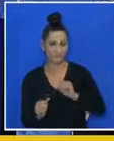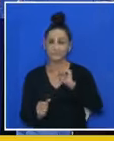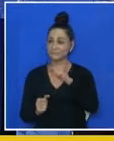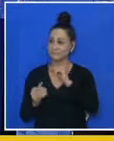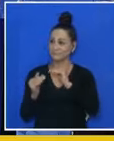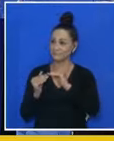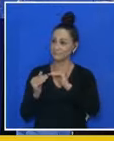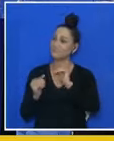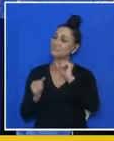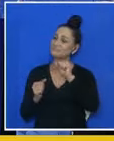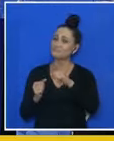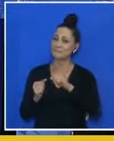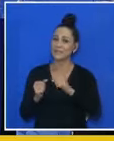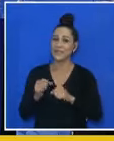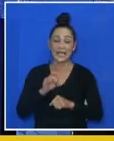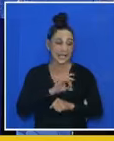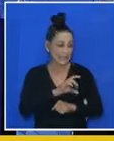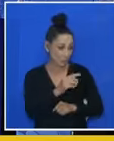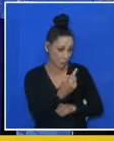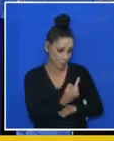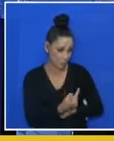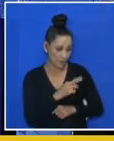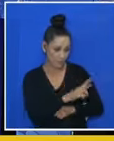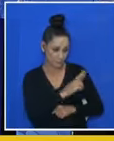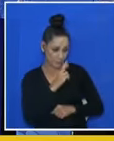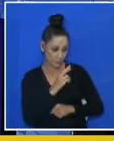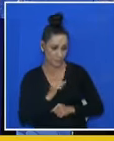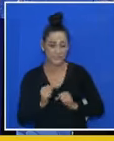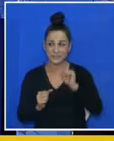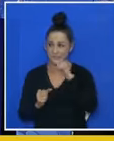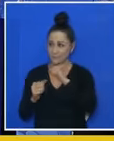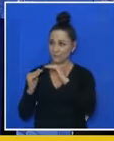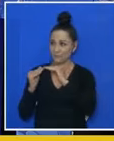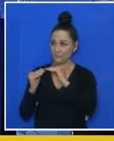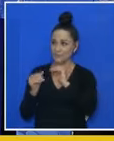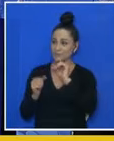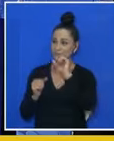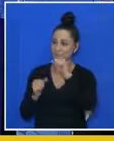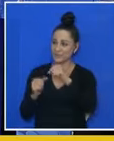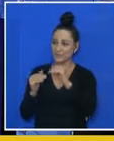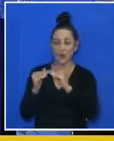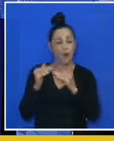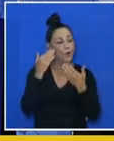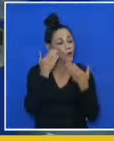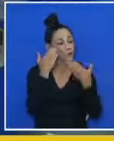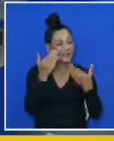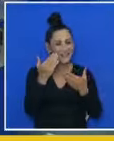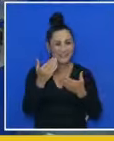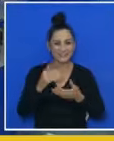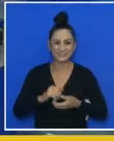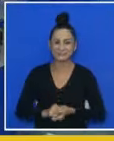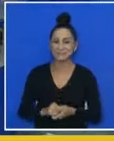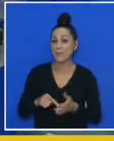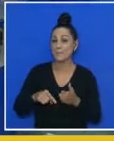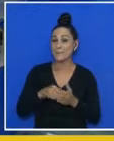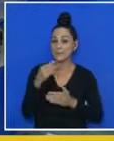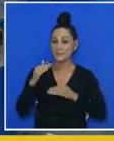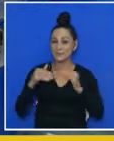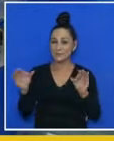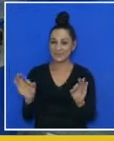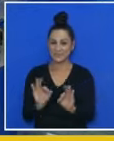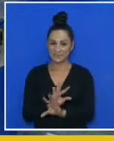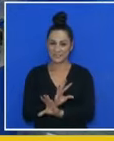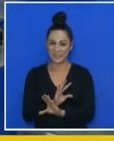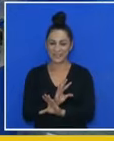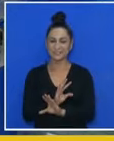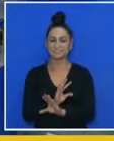Sim, confirmo. Sim. Uma por vez, sim, por favor. Sim, confirmo. Sim, confirmo. Obrigado. Primeira etapa do dia de